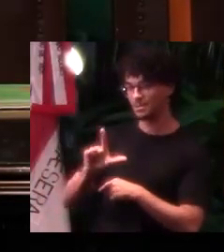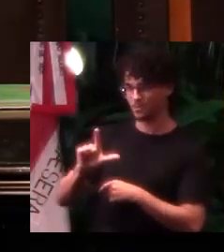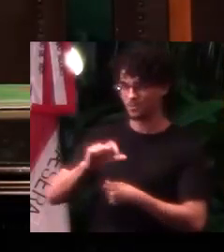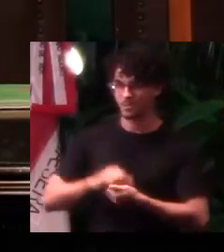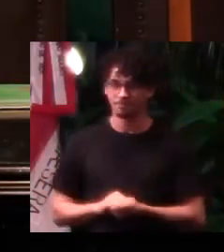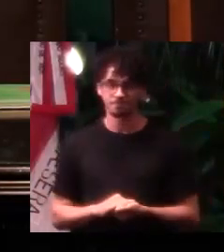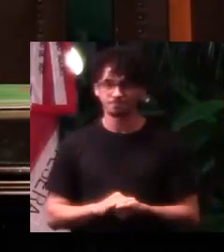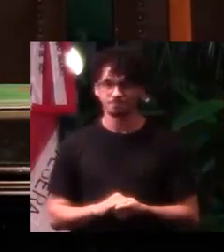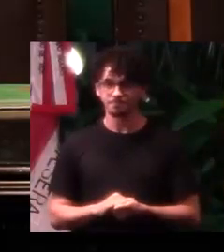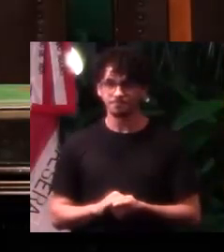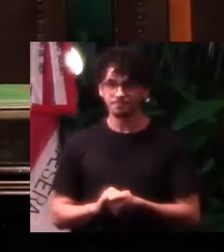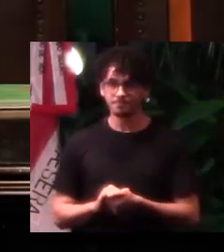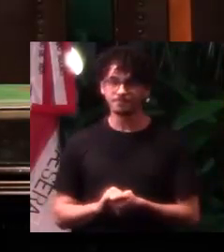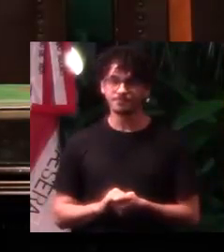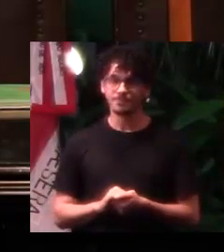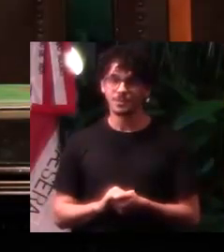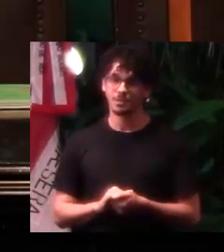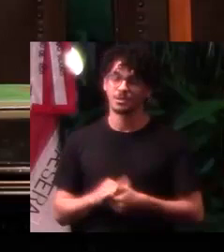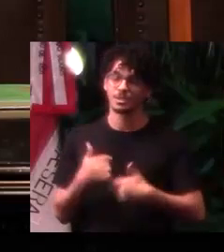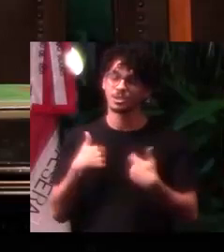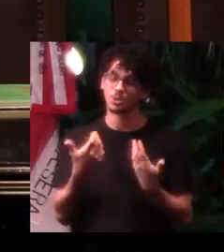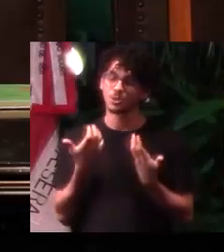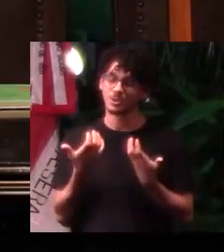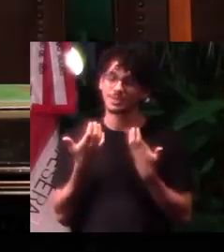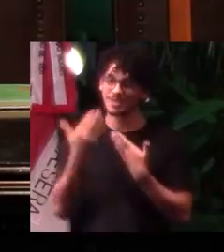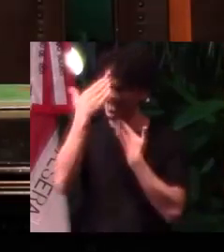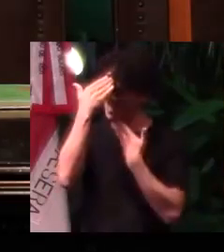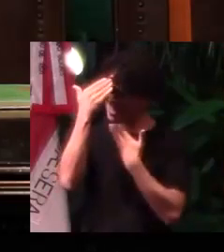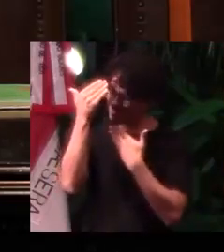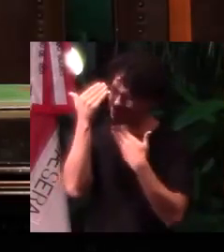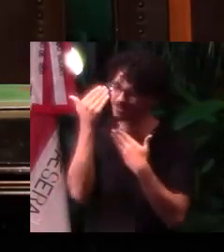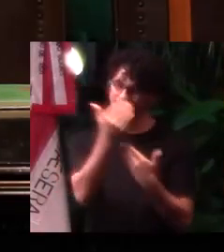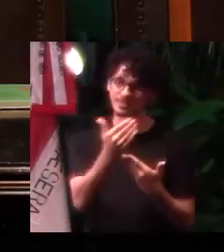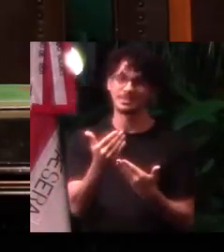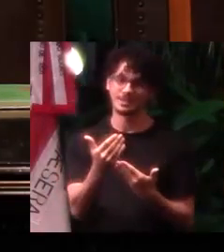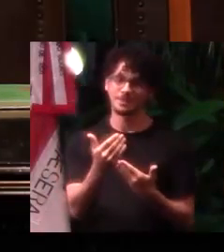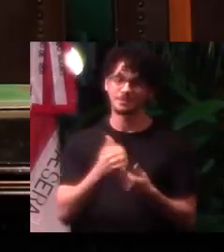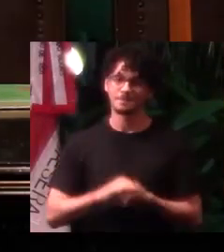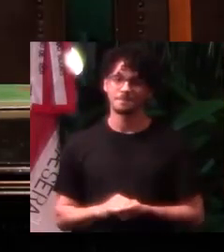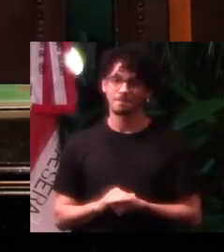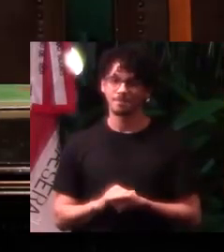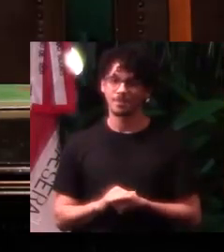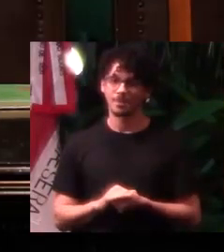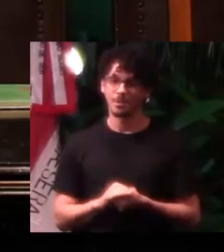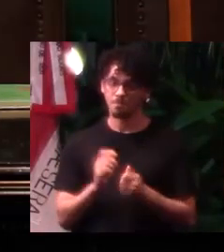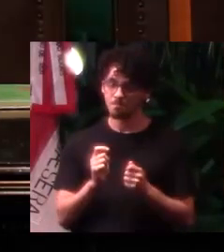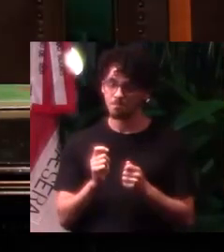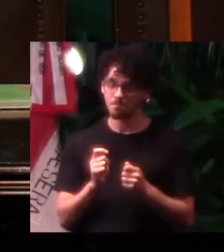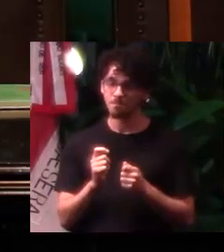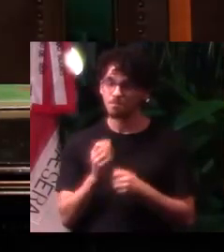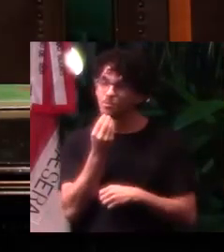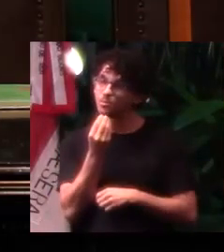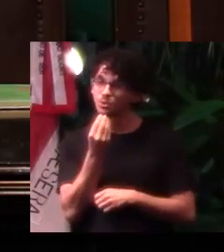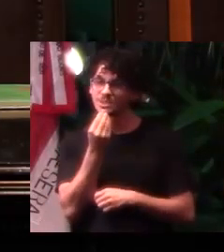literatura. E eu queria agradecer a possibilidade,